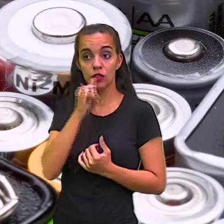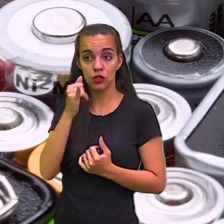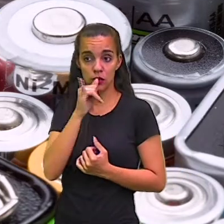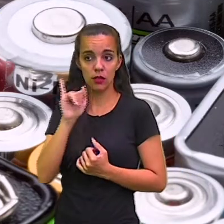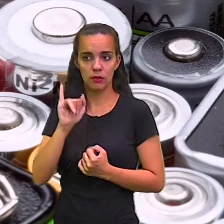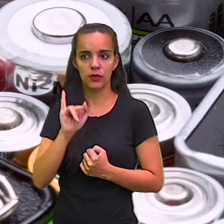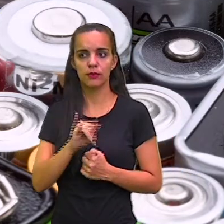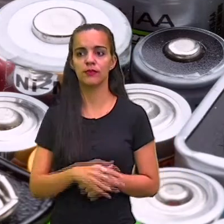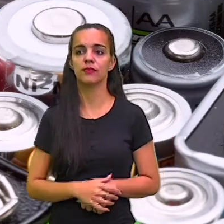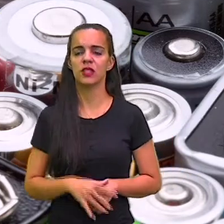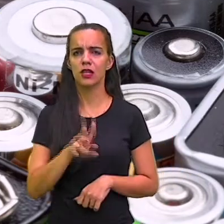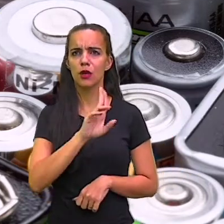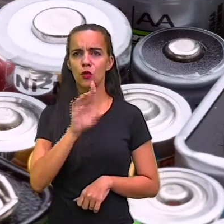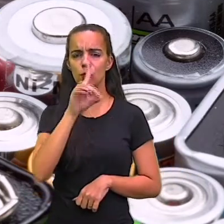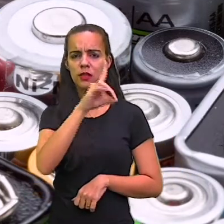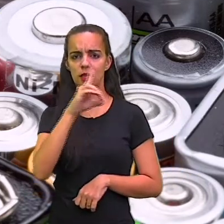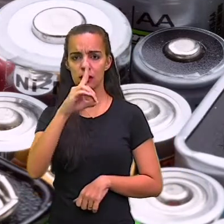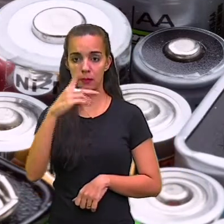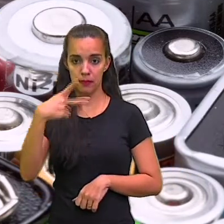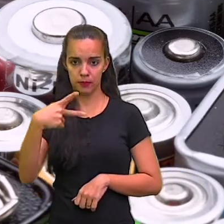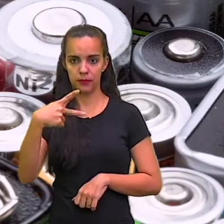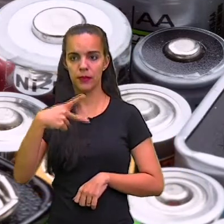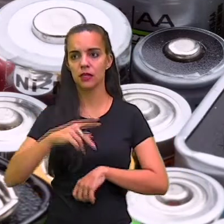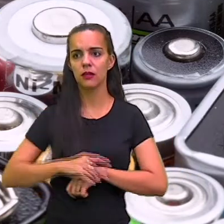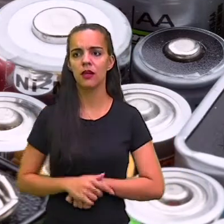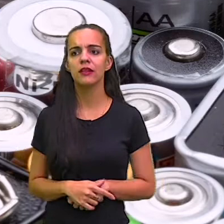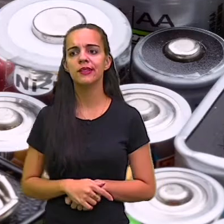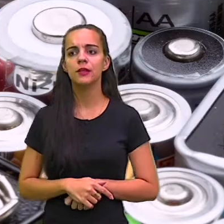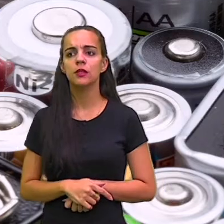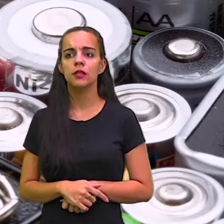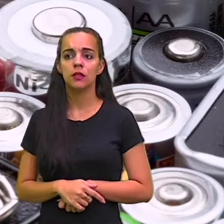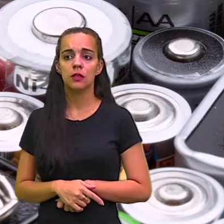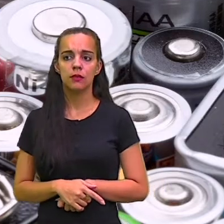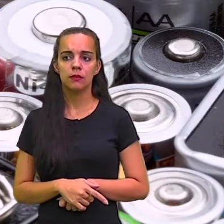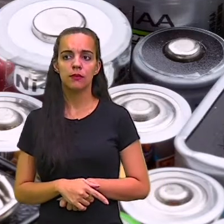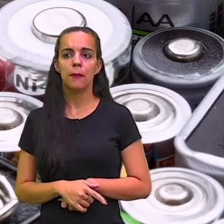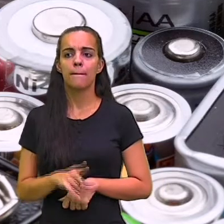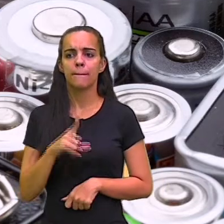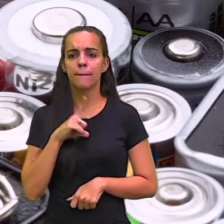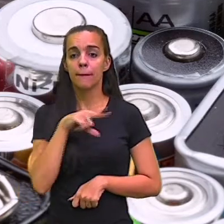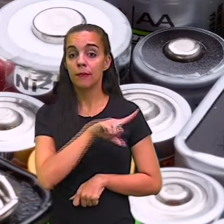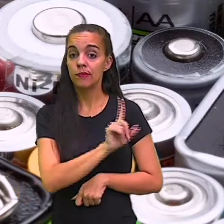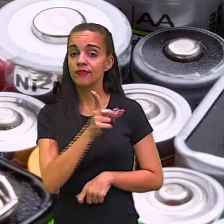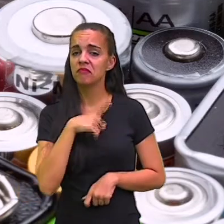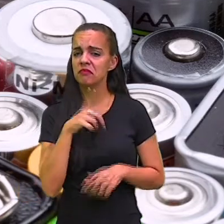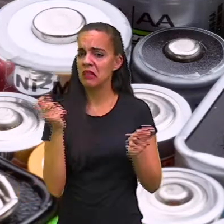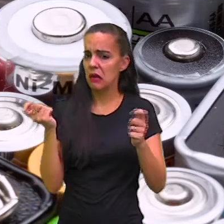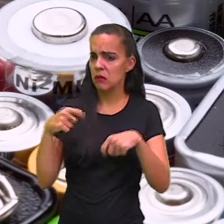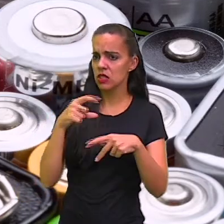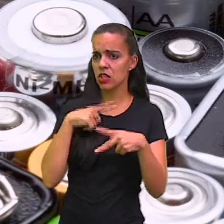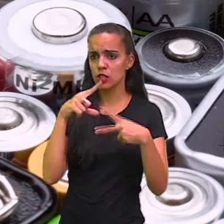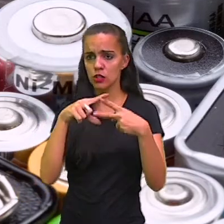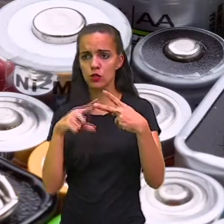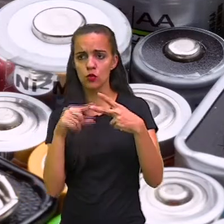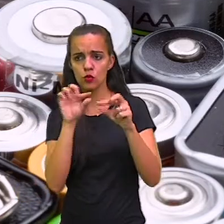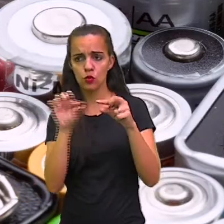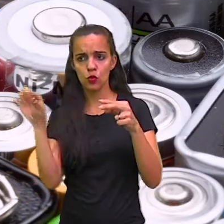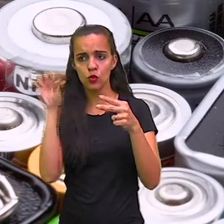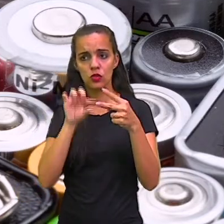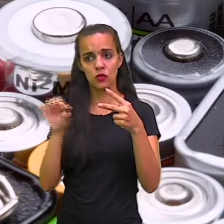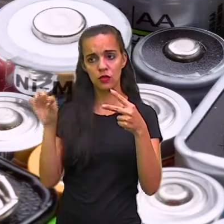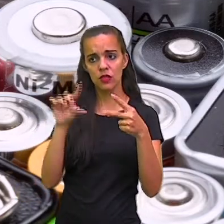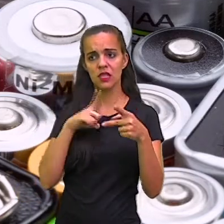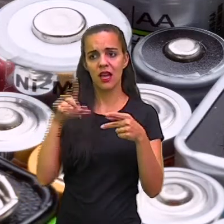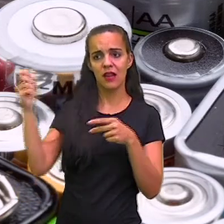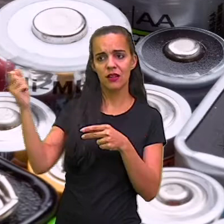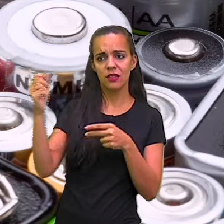bebê e entre as extremidades de seus dois fios a ddp também é